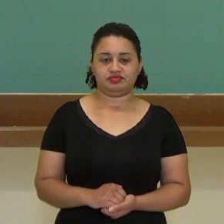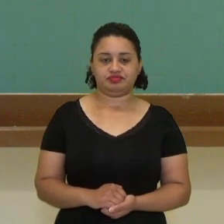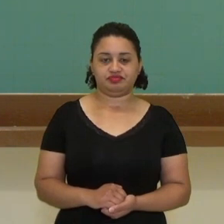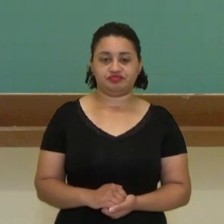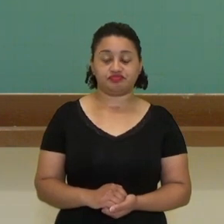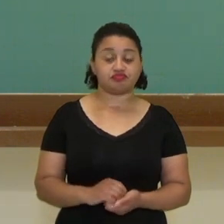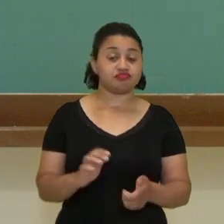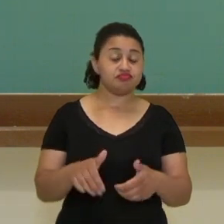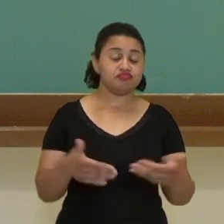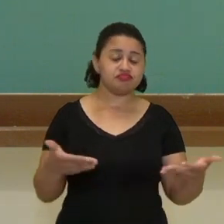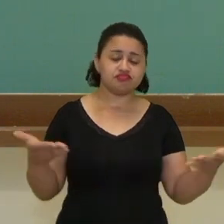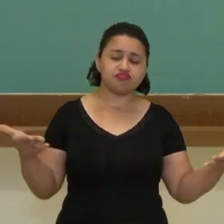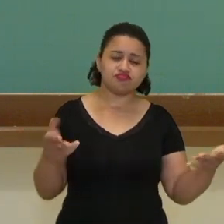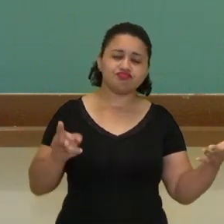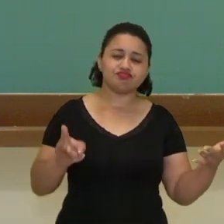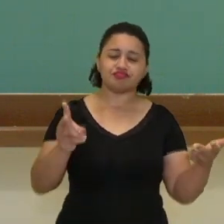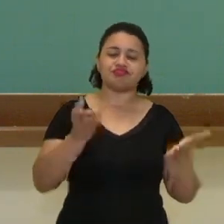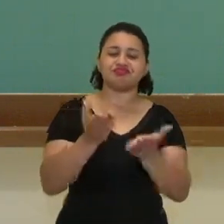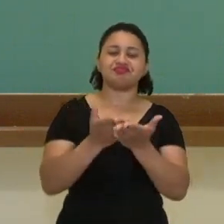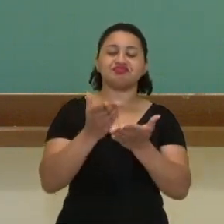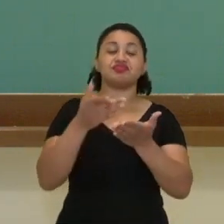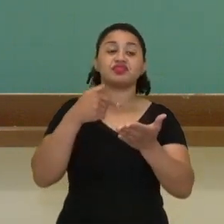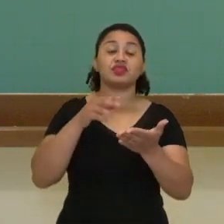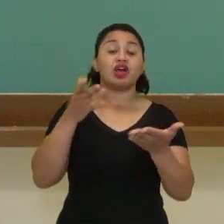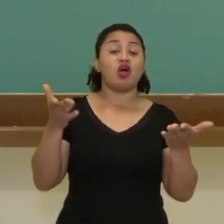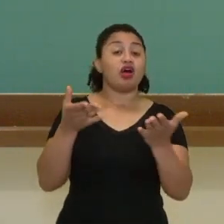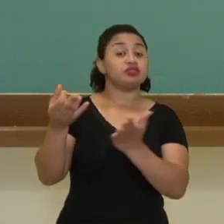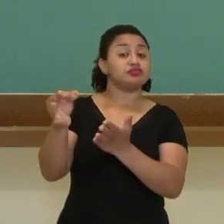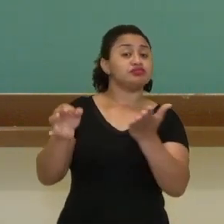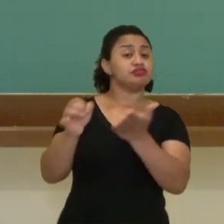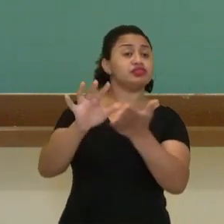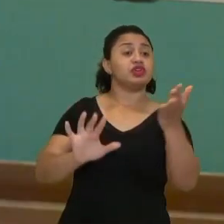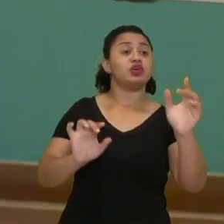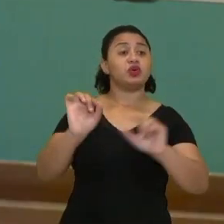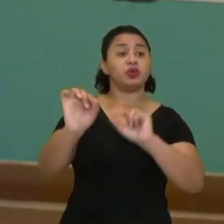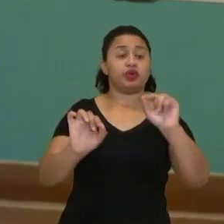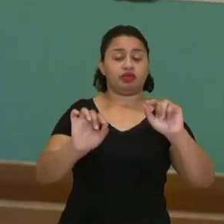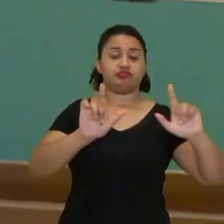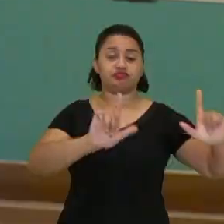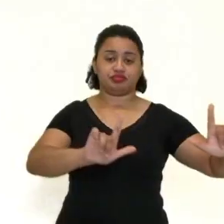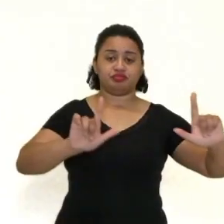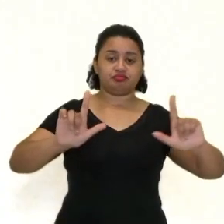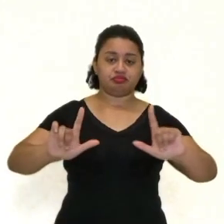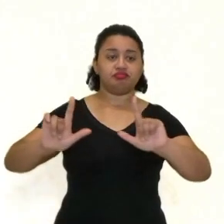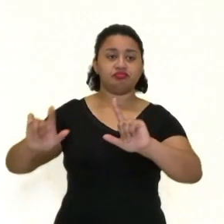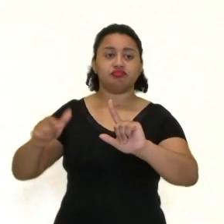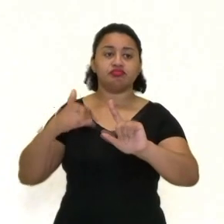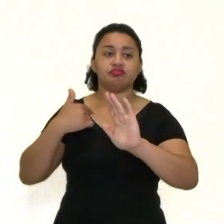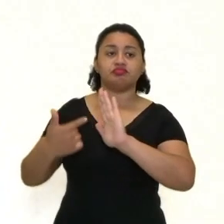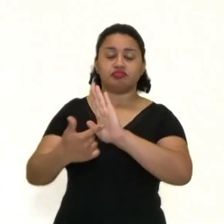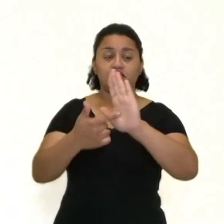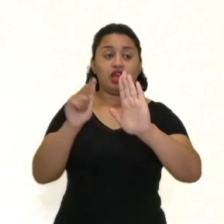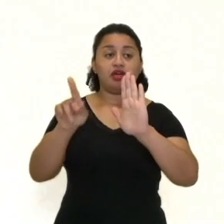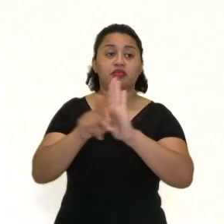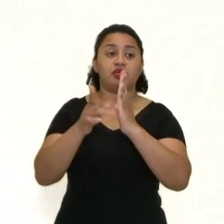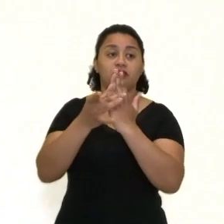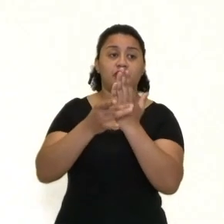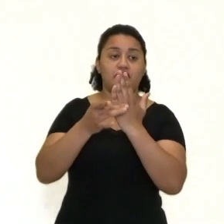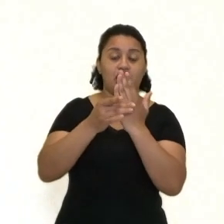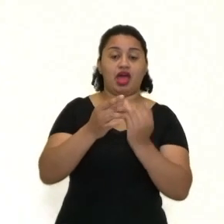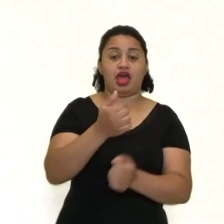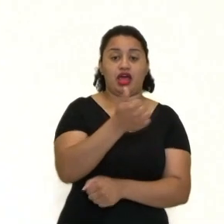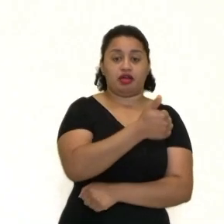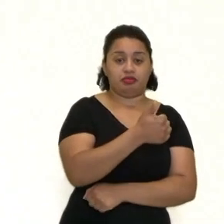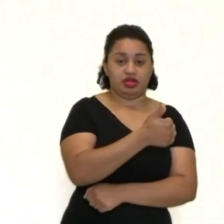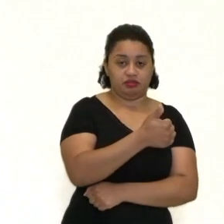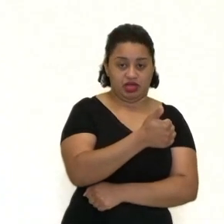Voltando aqui, meus queridos, então, eu vou dar a resposta para vocês, tá? As obras que aqui estão representadas, que são de cunho realista, é a